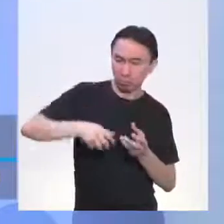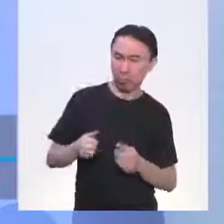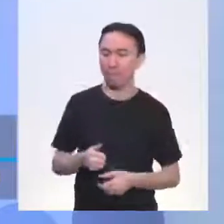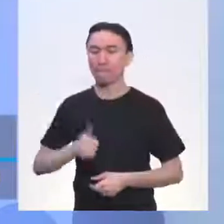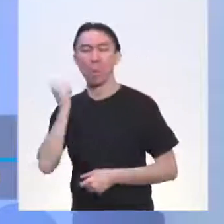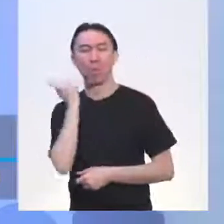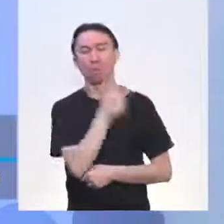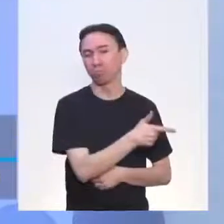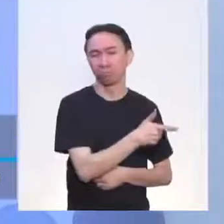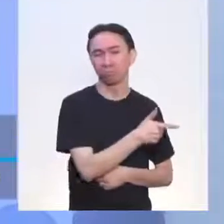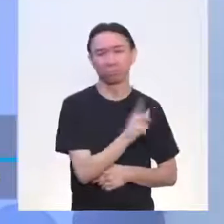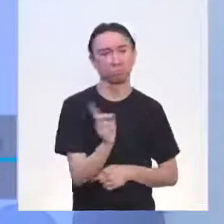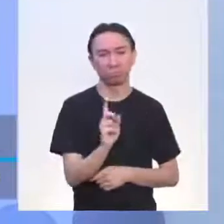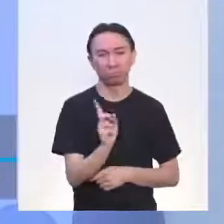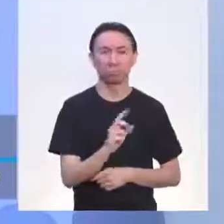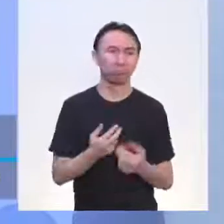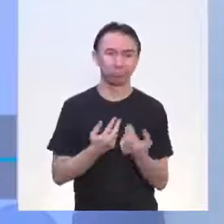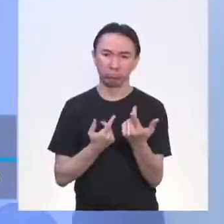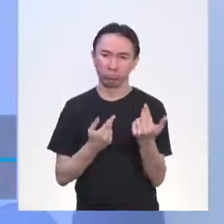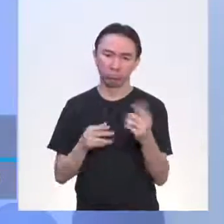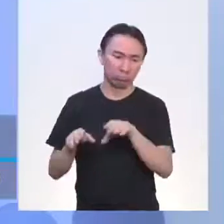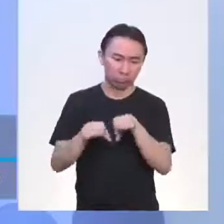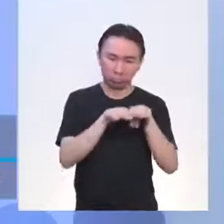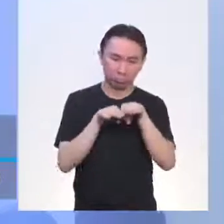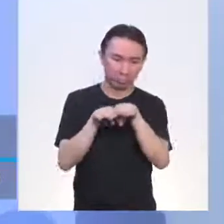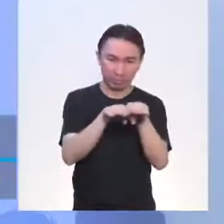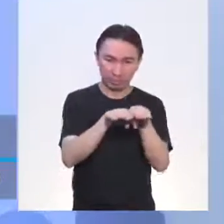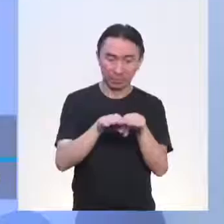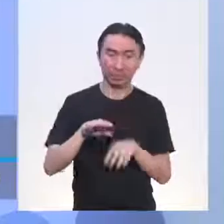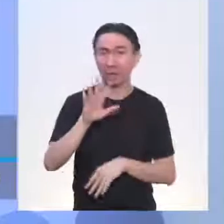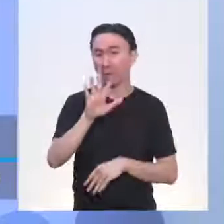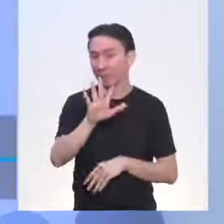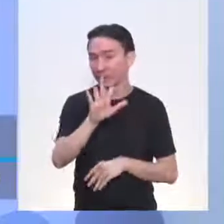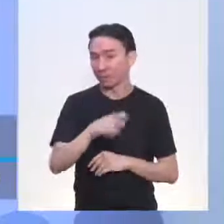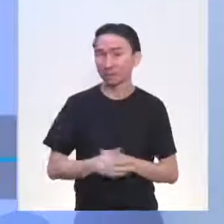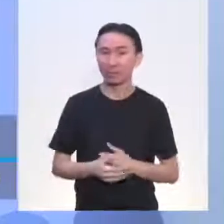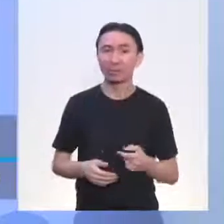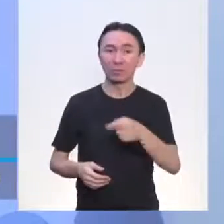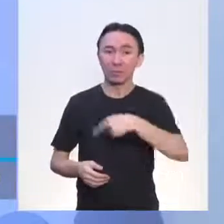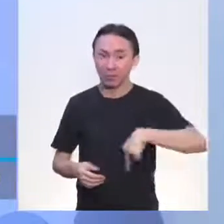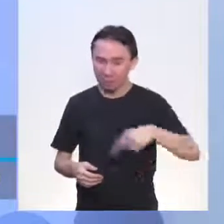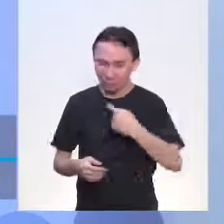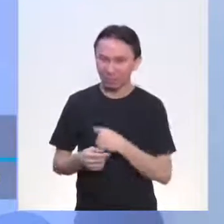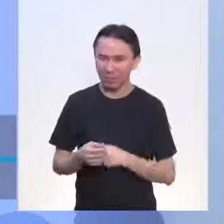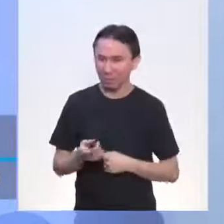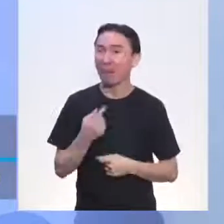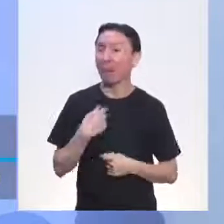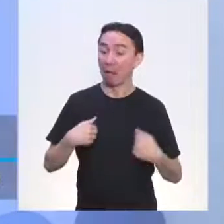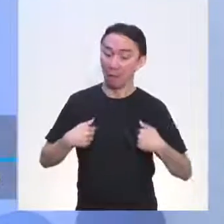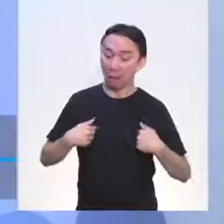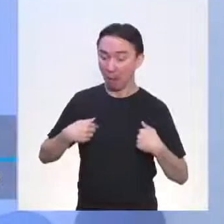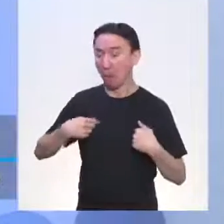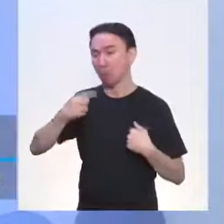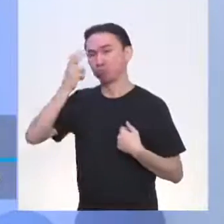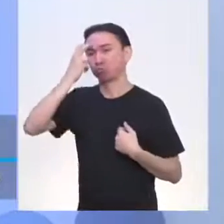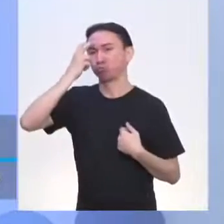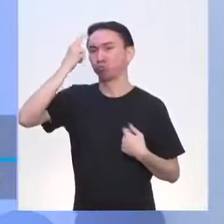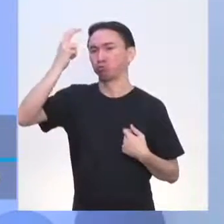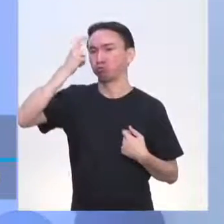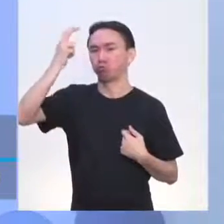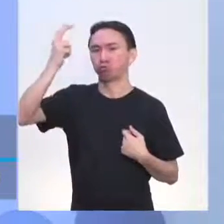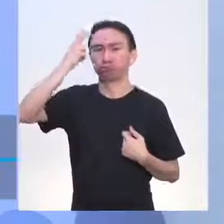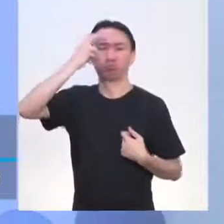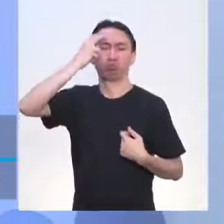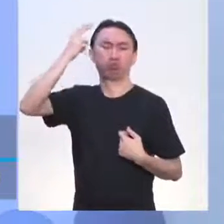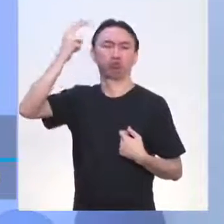ninguém. A gente luta por sobrevivência, mas a gente se diz tão inteligente, deveria repensar algumas coisas.